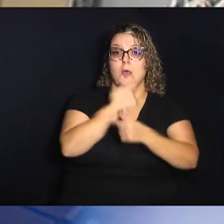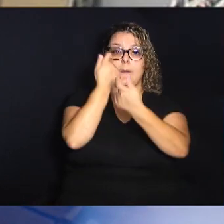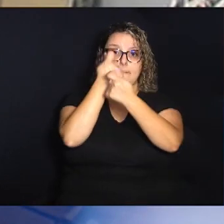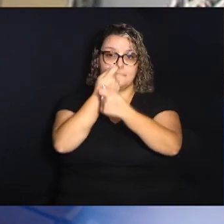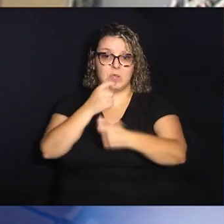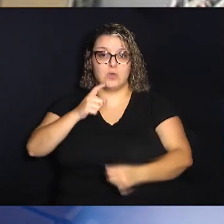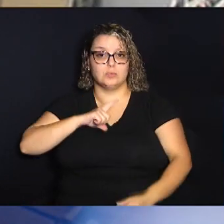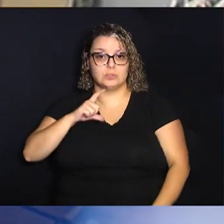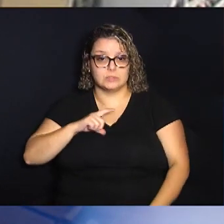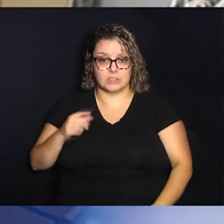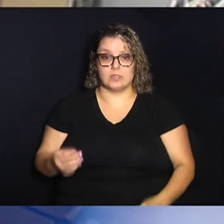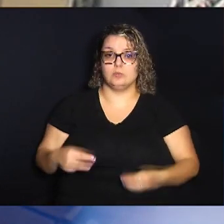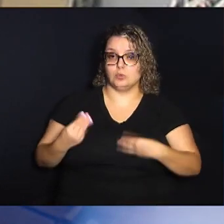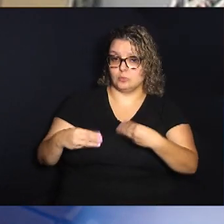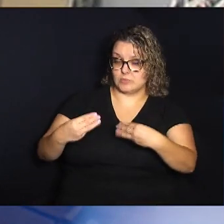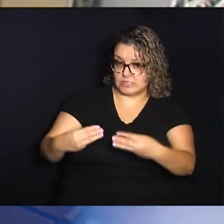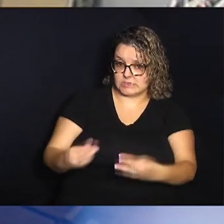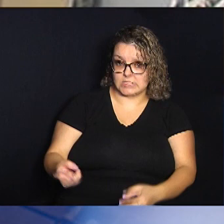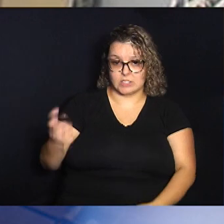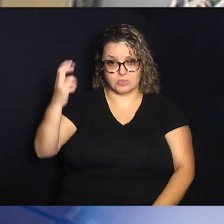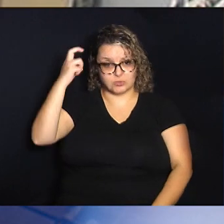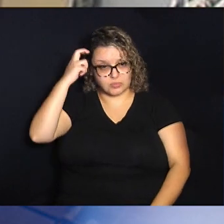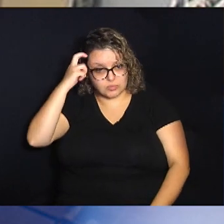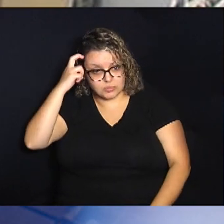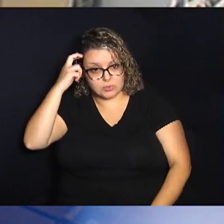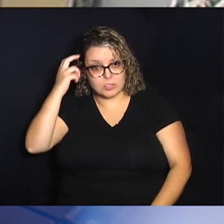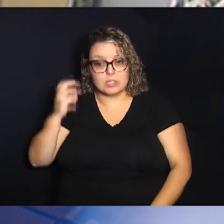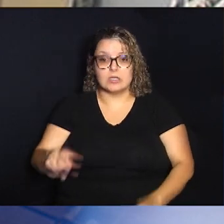do Ministério da Cultura, por meio da Lei